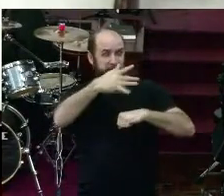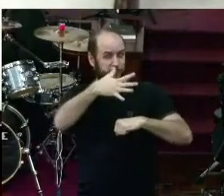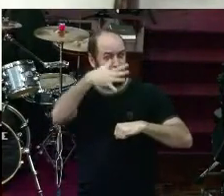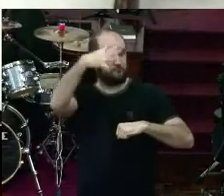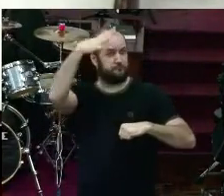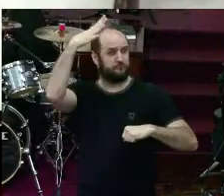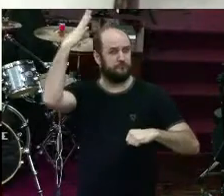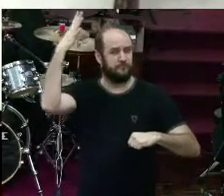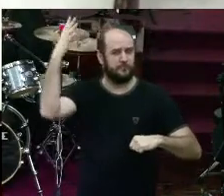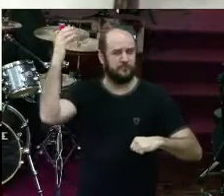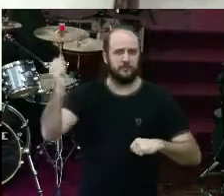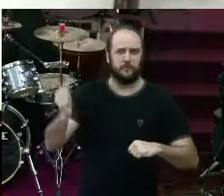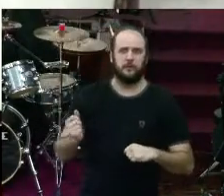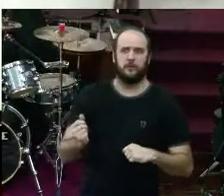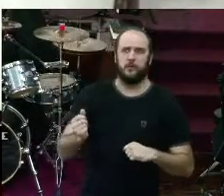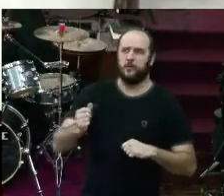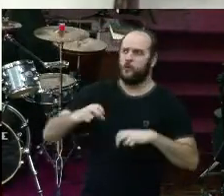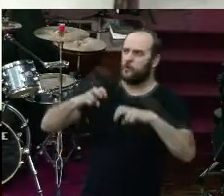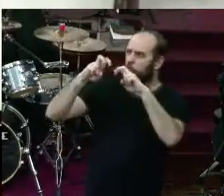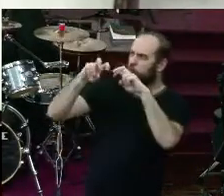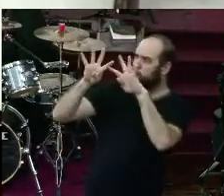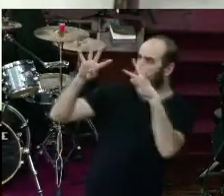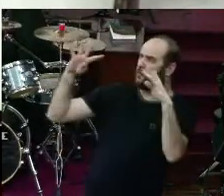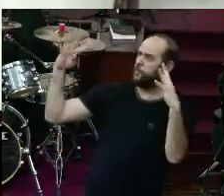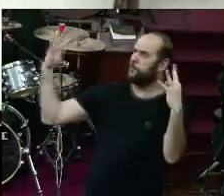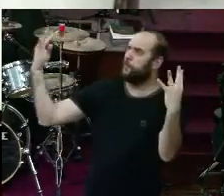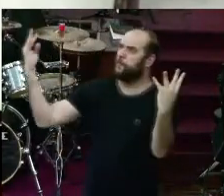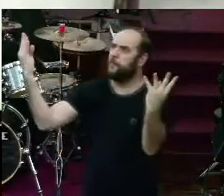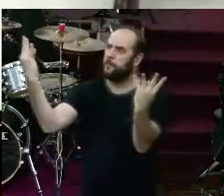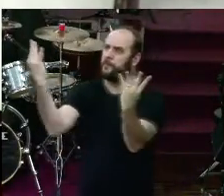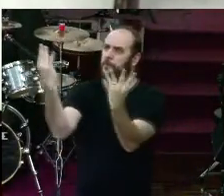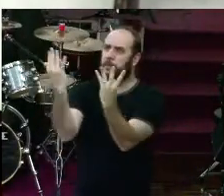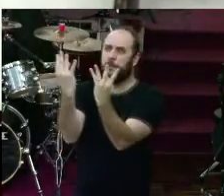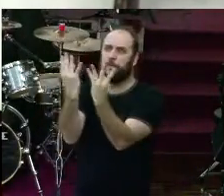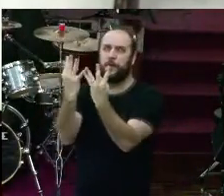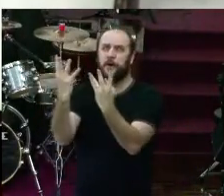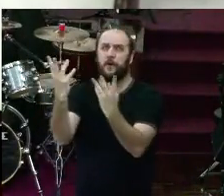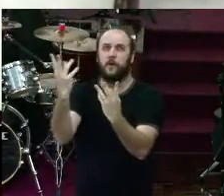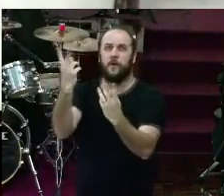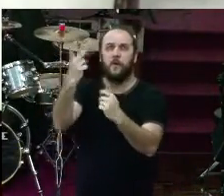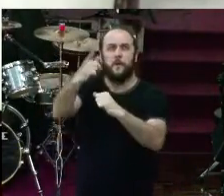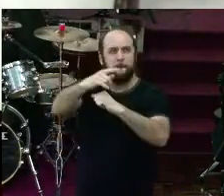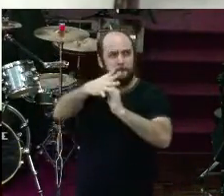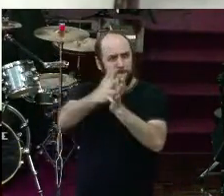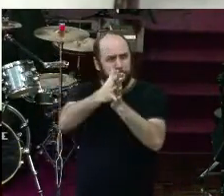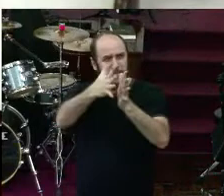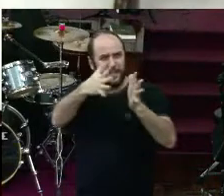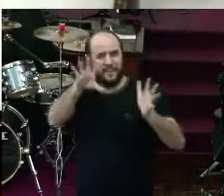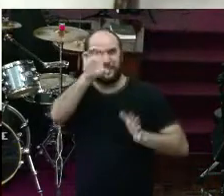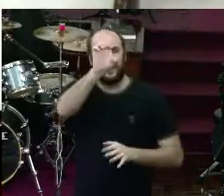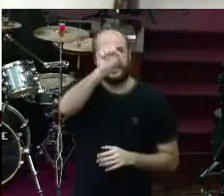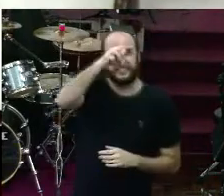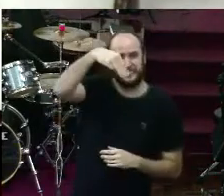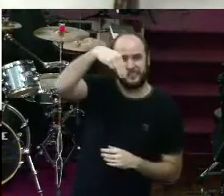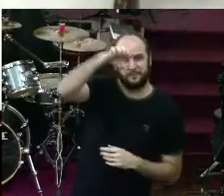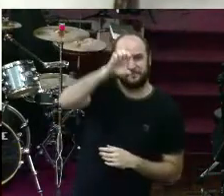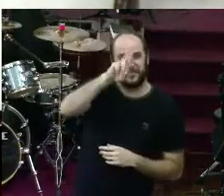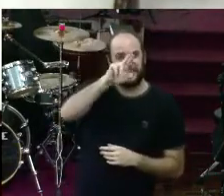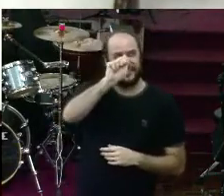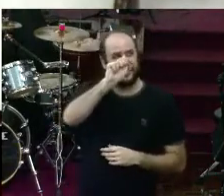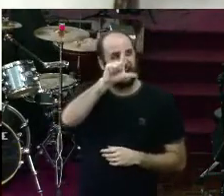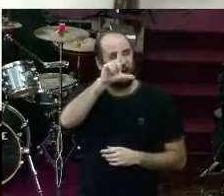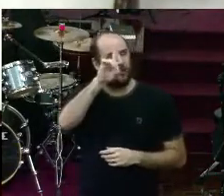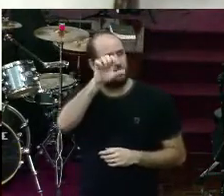sardônio, e ao redor do trono há um arco-íris semelhante no aspecto à esmeralda. Ao redor do trono há